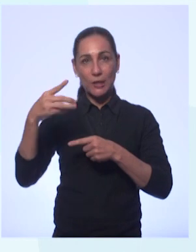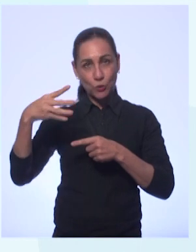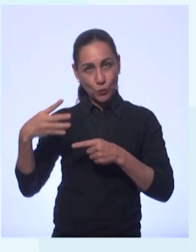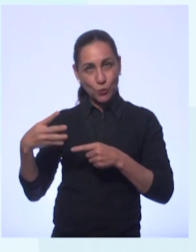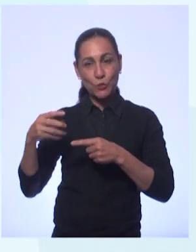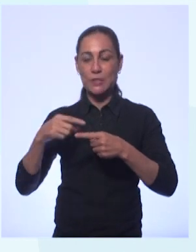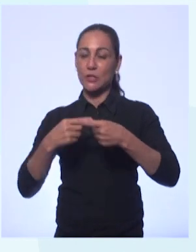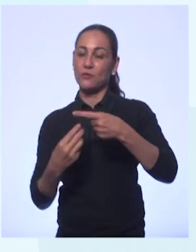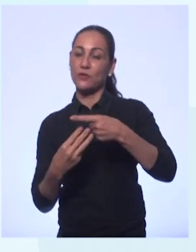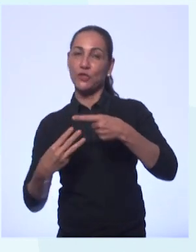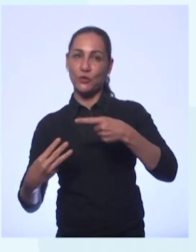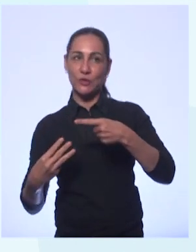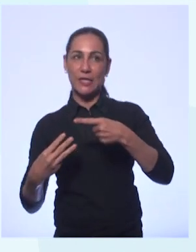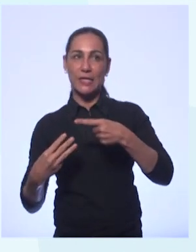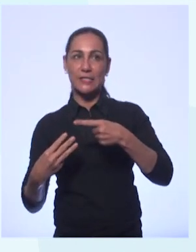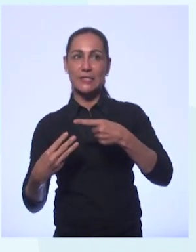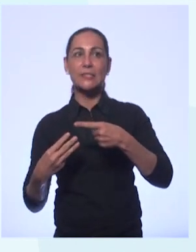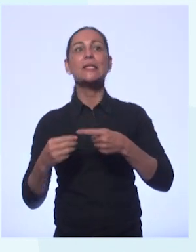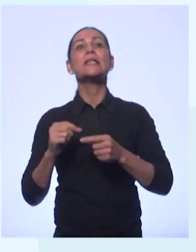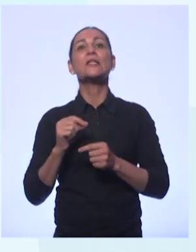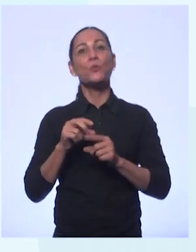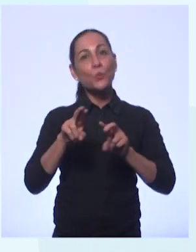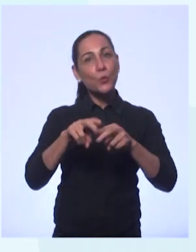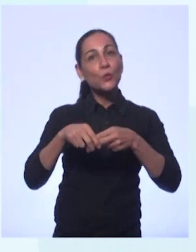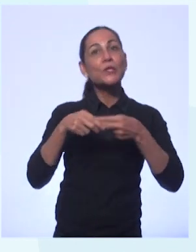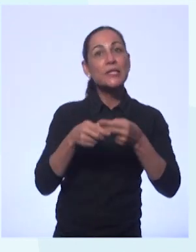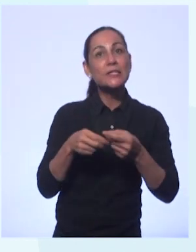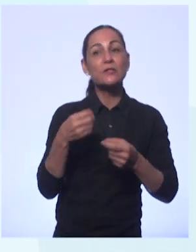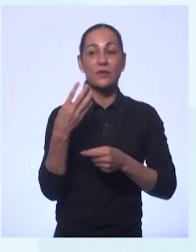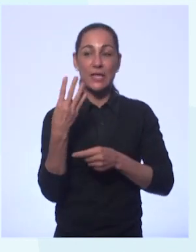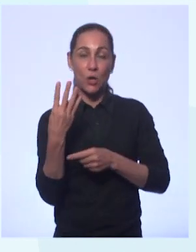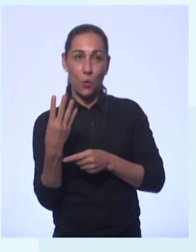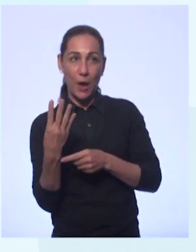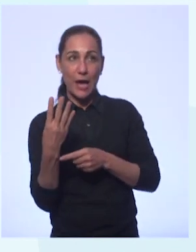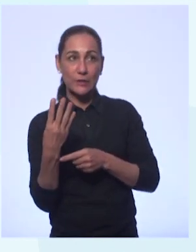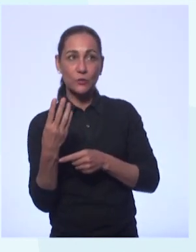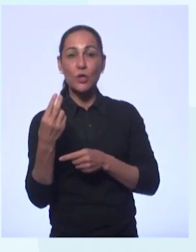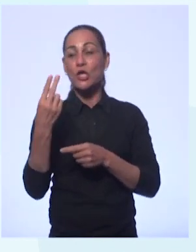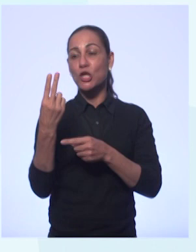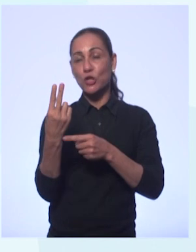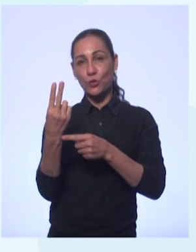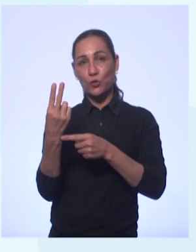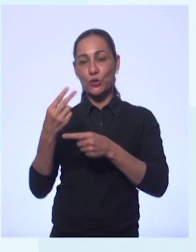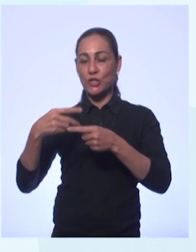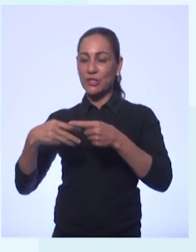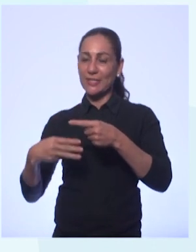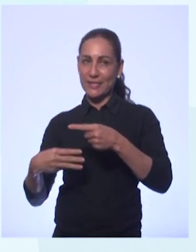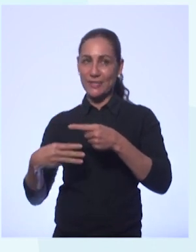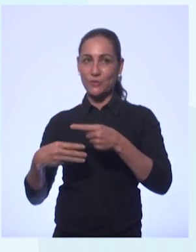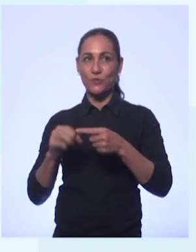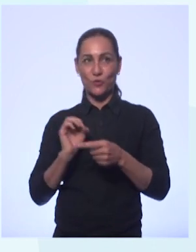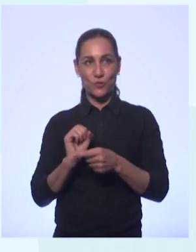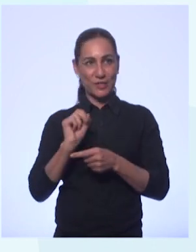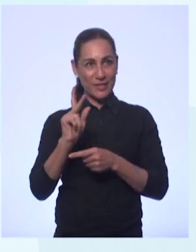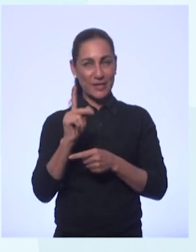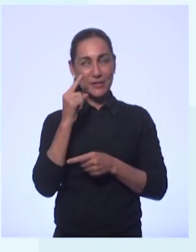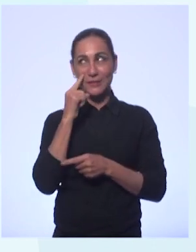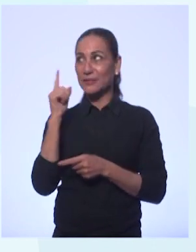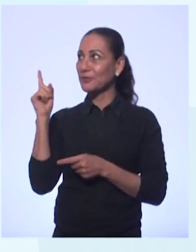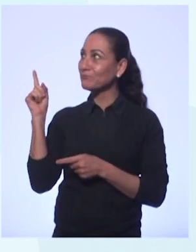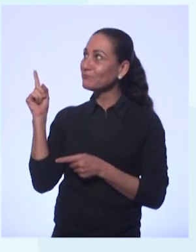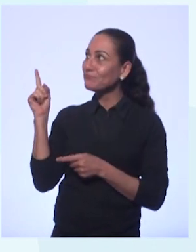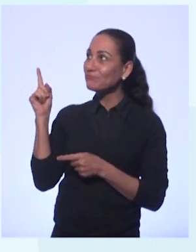4 inteiros e vão sobrar 2 pedaços. Por isso que vai dar 4 inteiros e 2 terços, ok? Tá aqui a resolução para